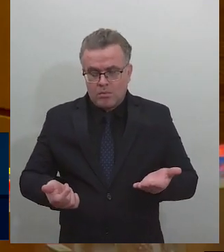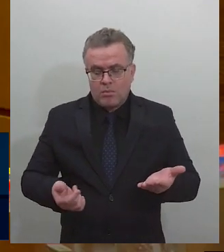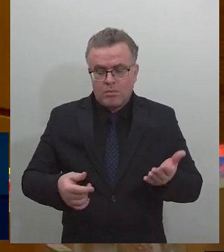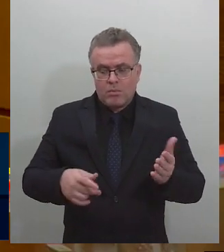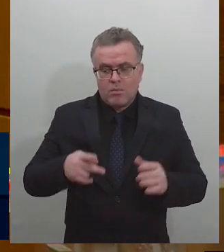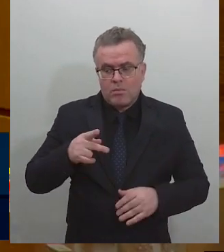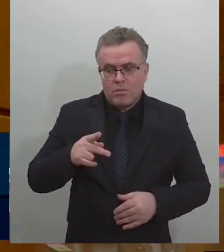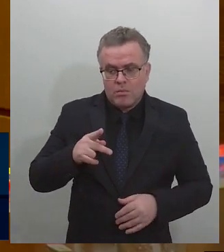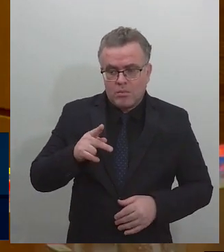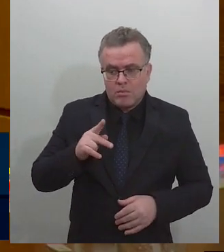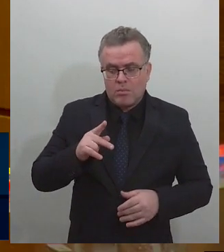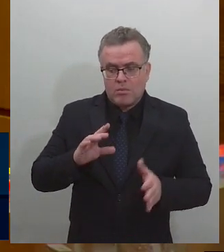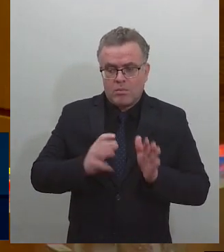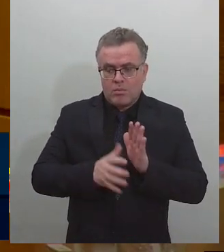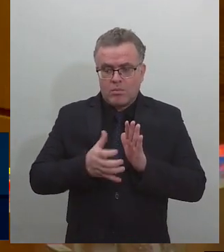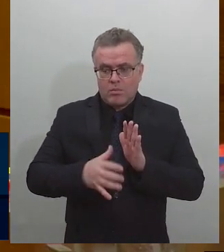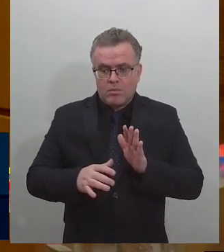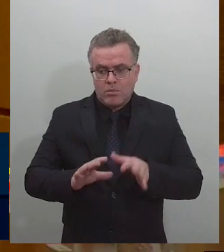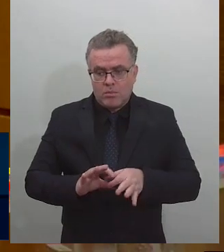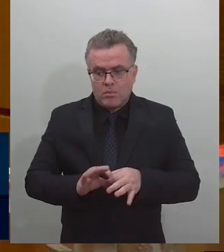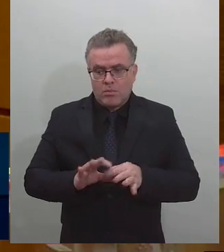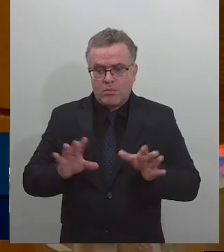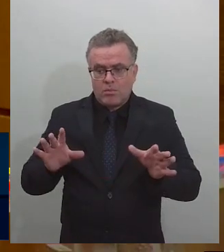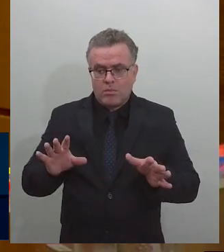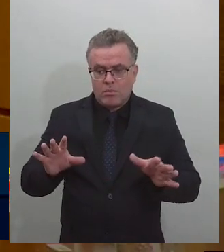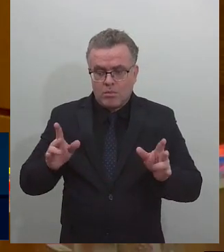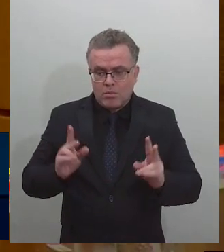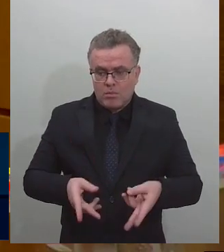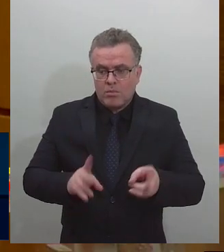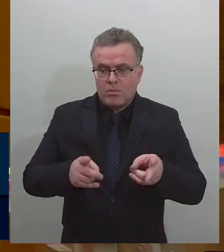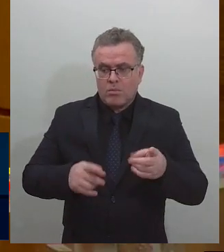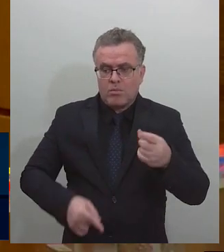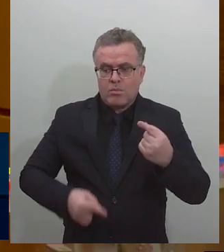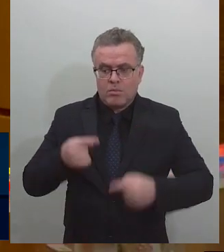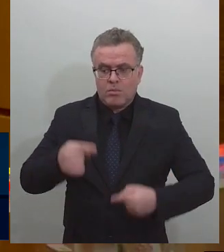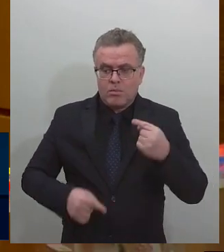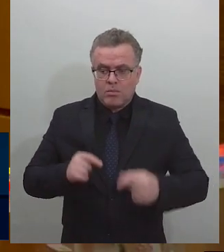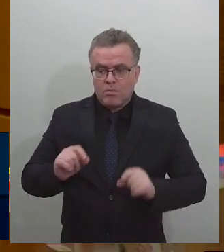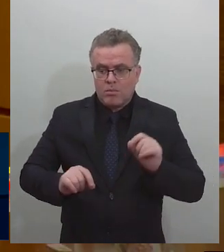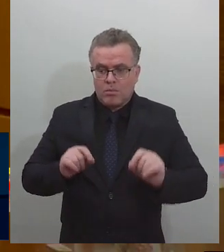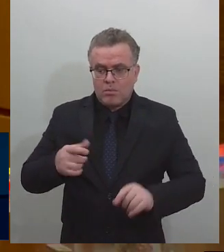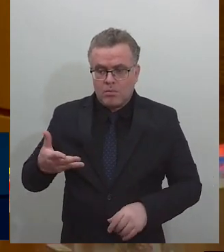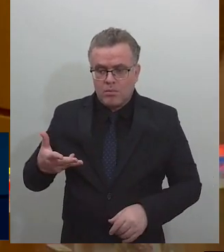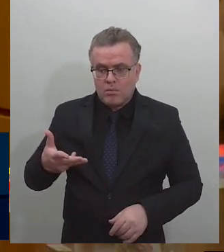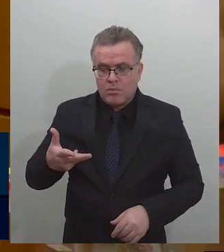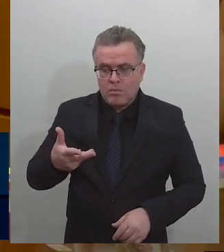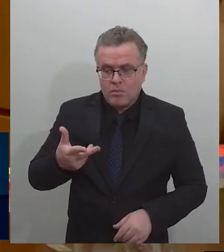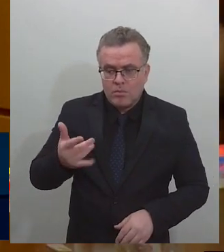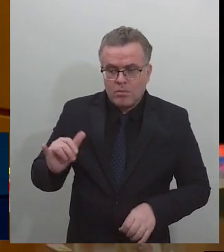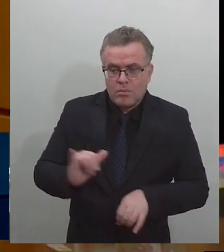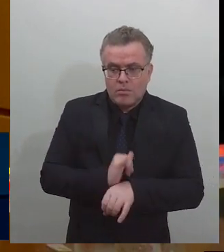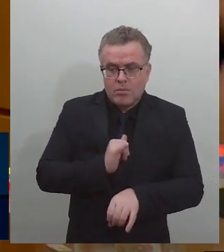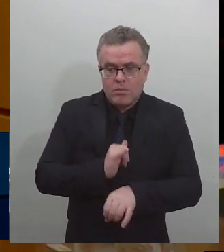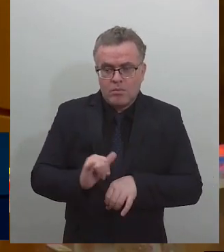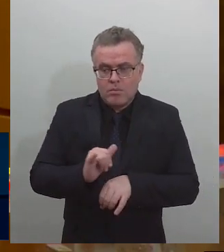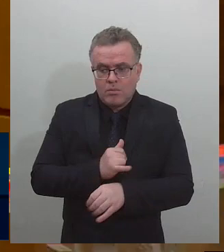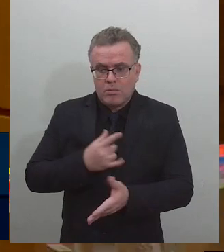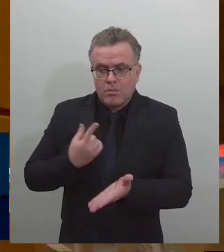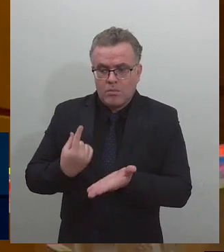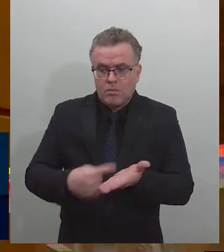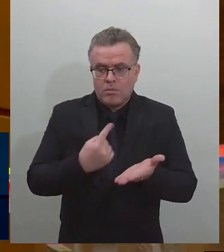Liberdade, que está discutindo de maneira estratégica a conjuntura política e